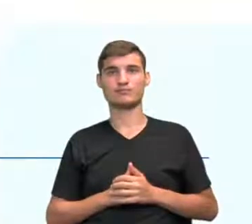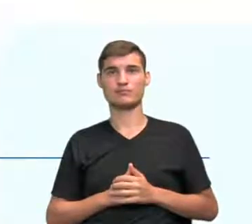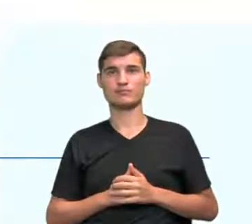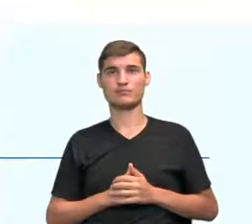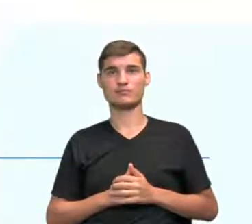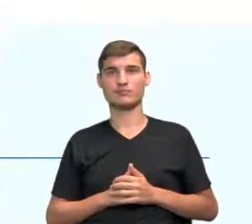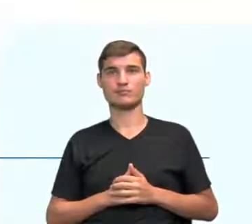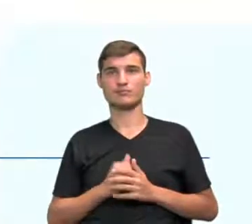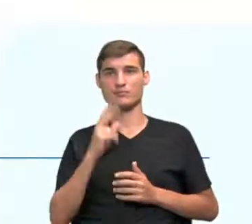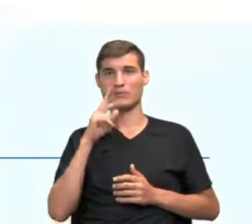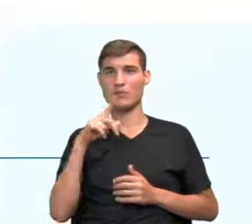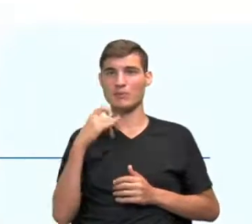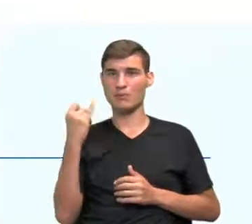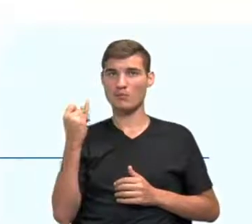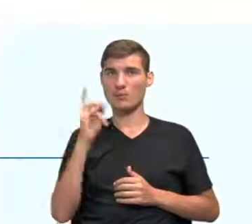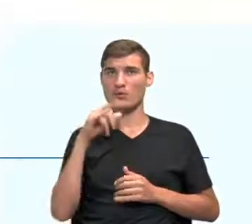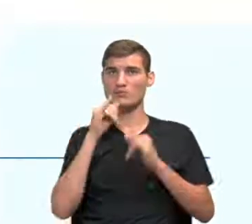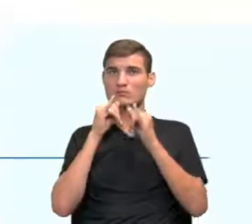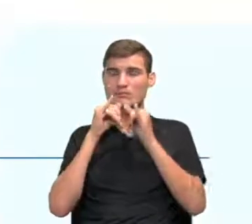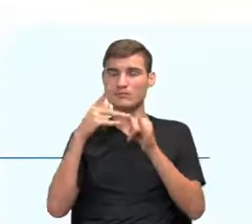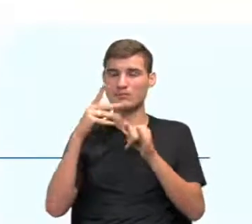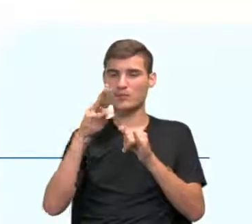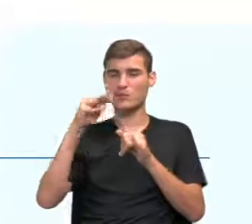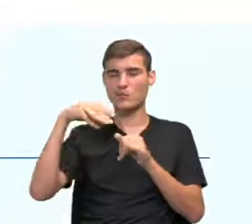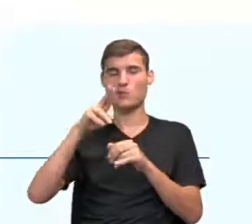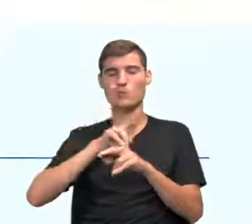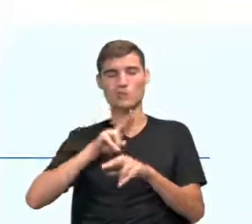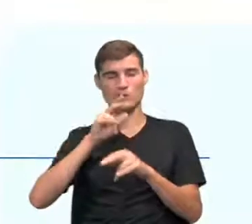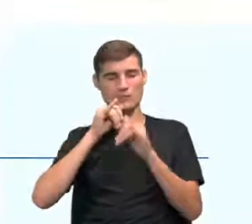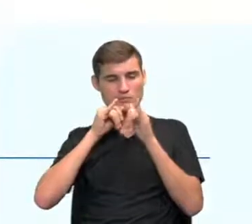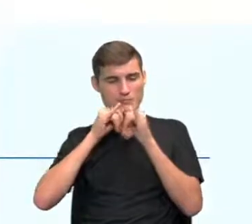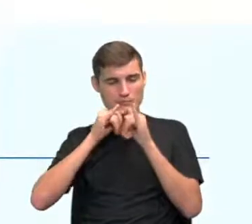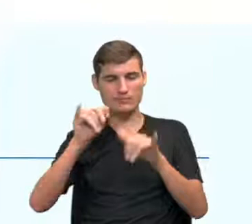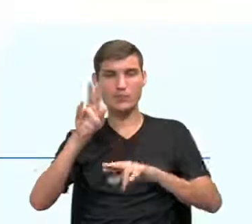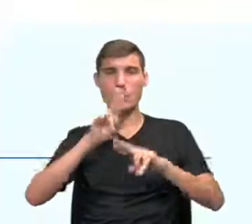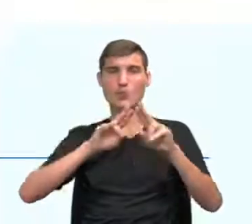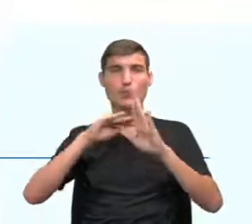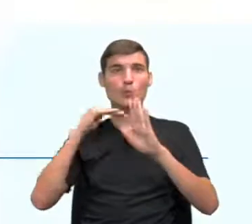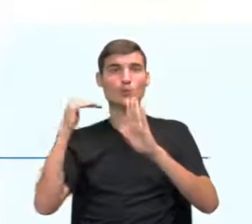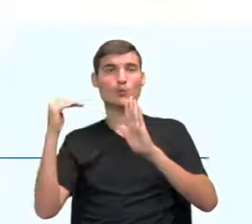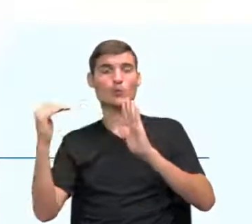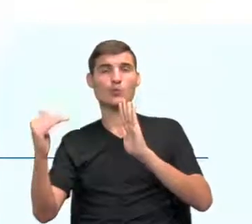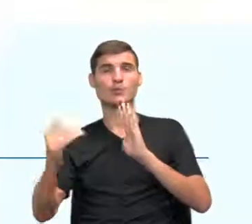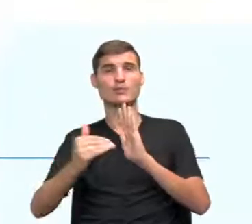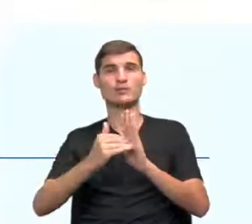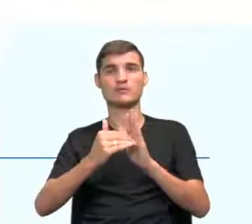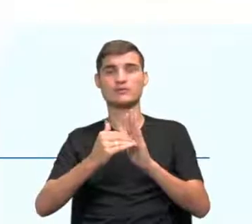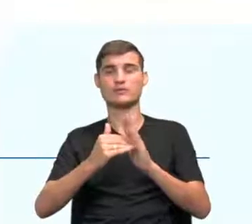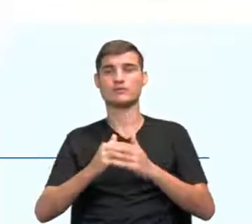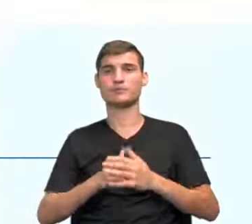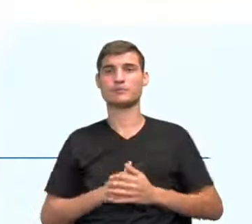usa muito na eletrônica, na elétrica. A gente usa em muita coisa.